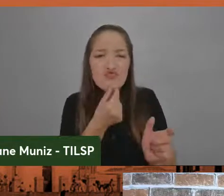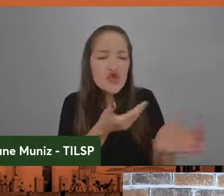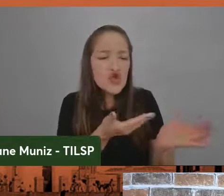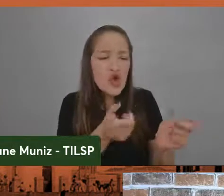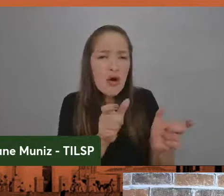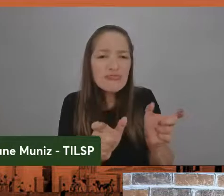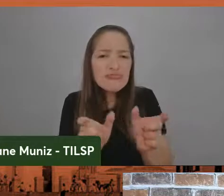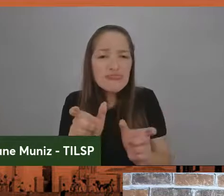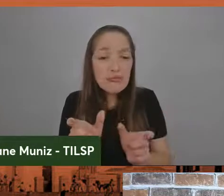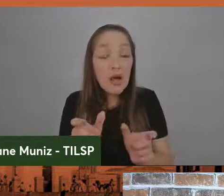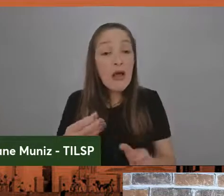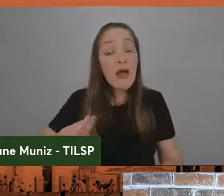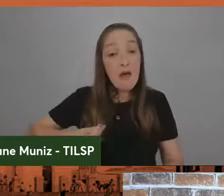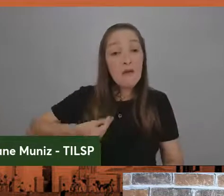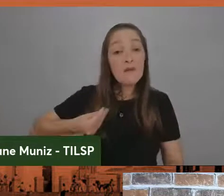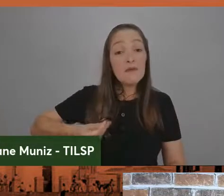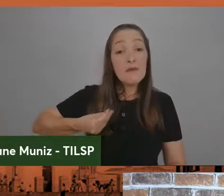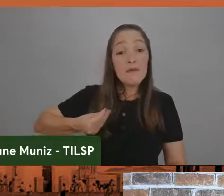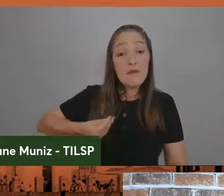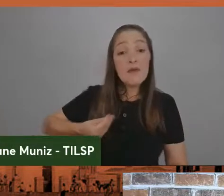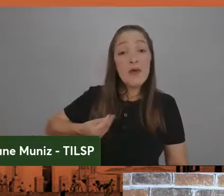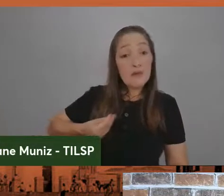drama do Nael, né? Então,